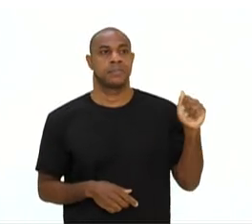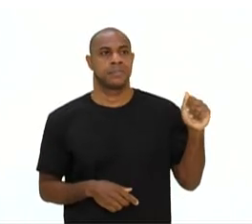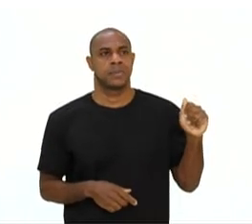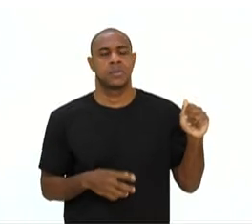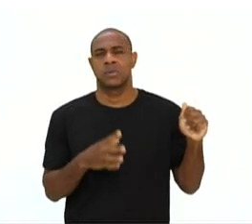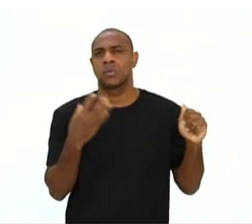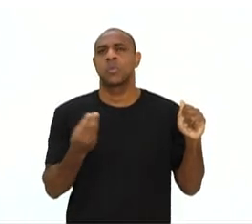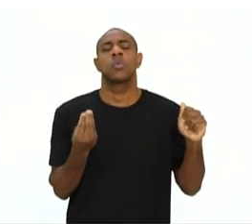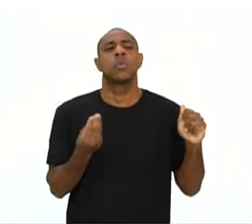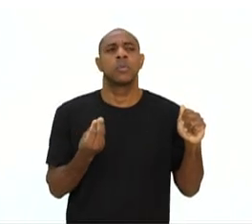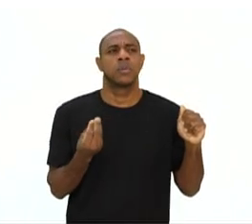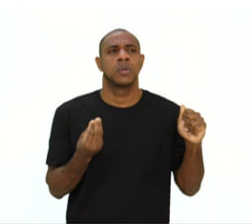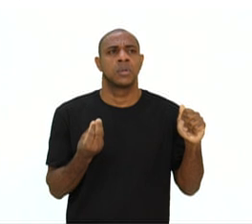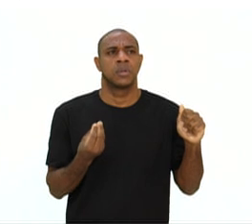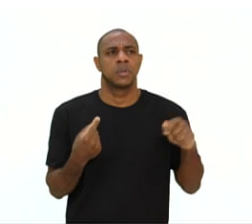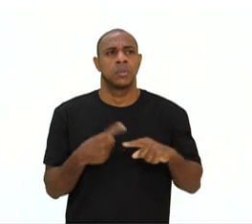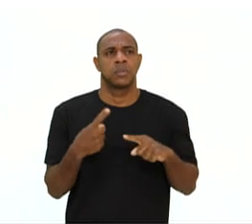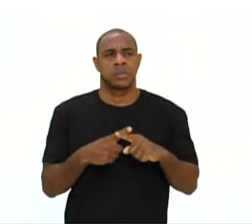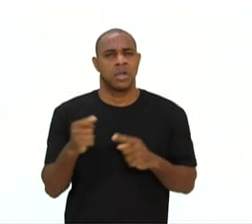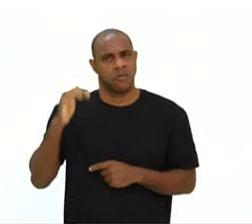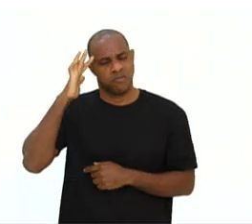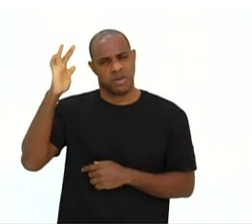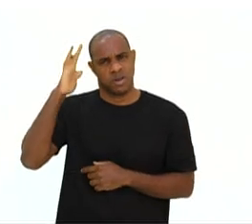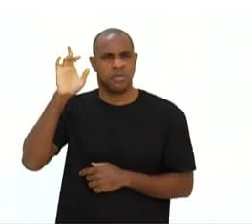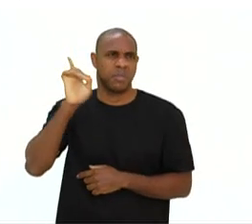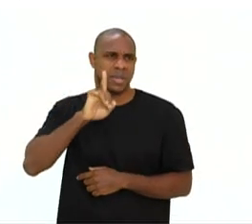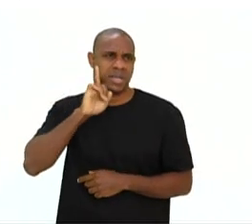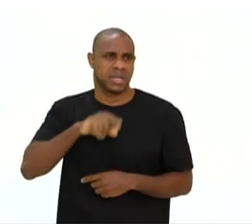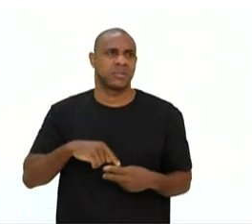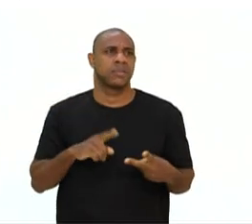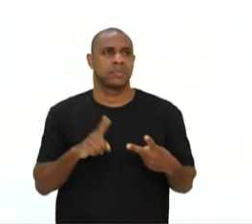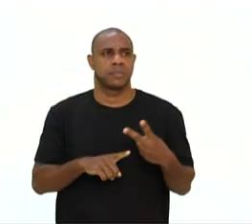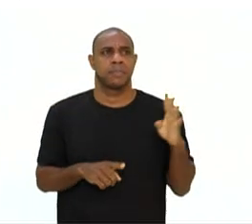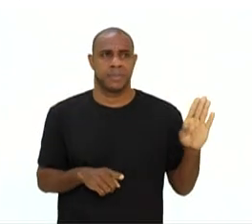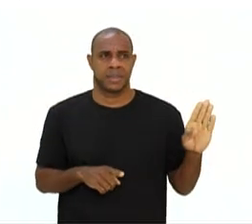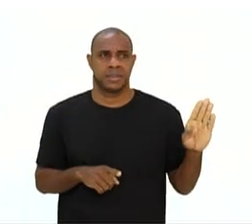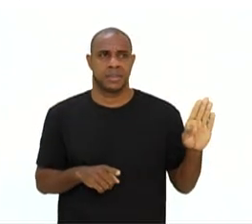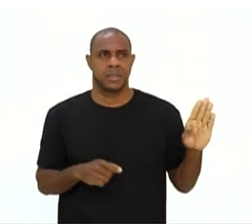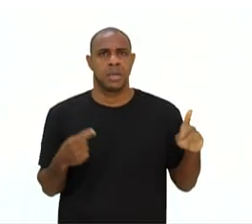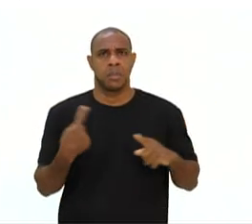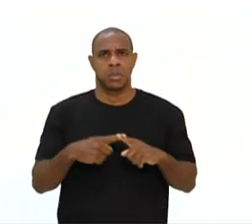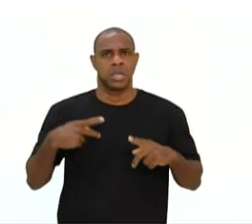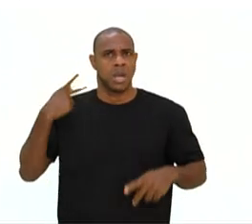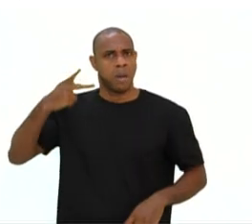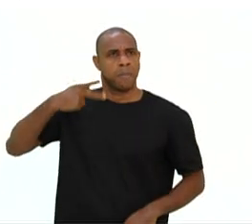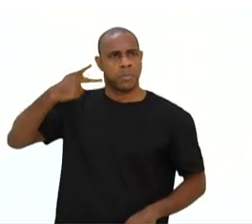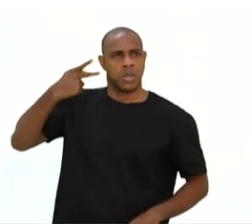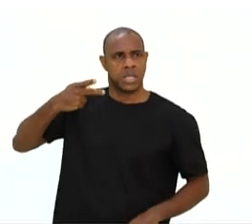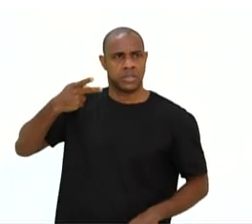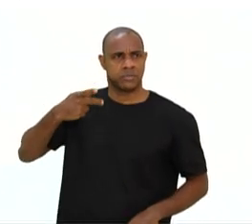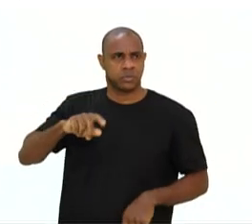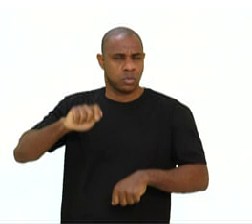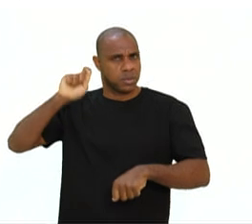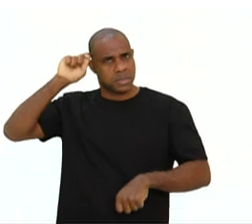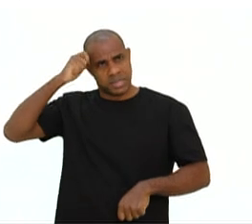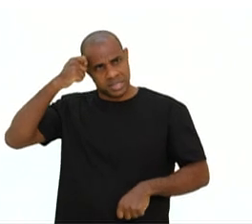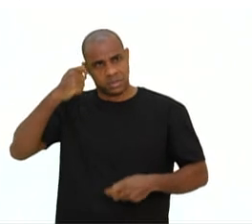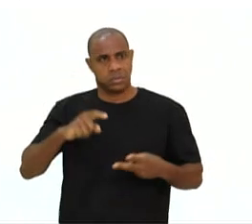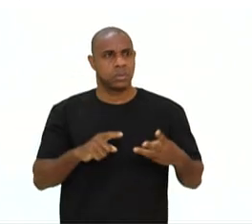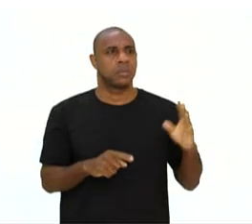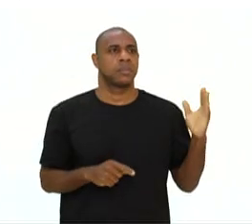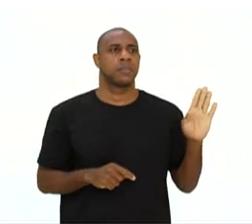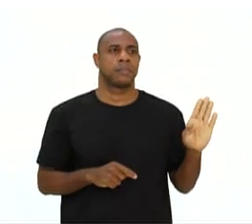conhecido por ser um filósofo americano, B, por ser um político negro americano, ou por ser um